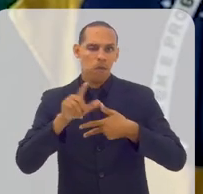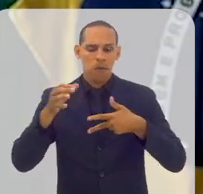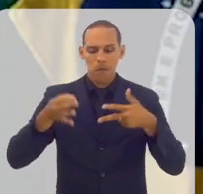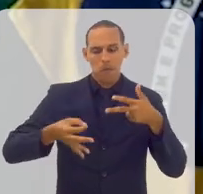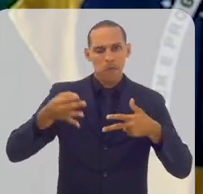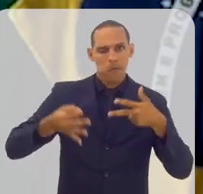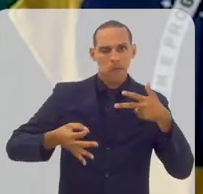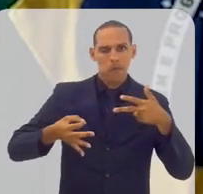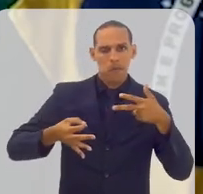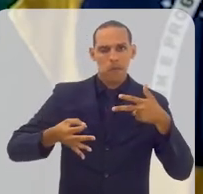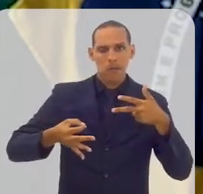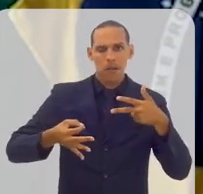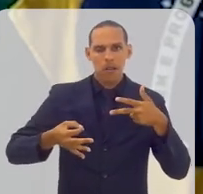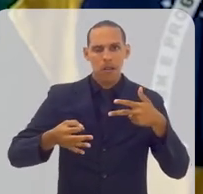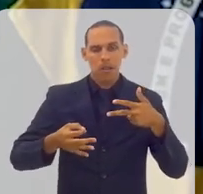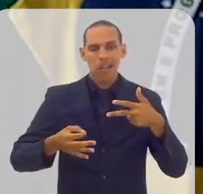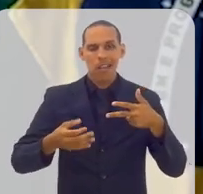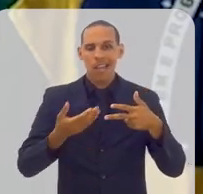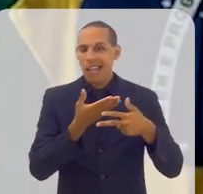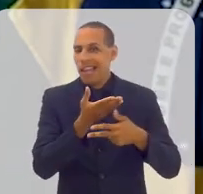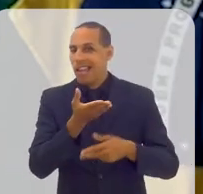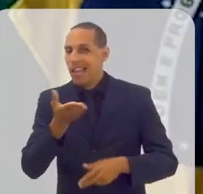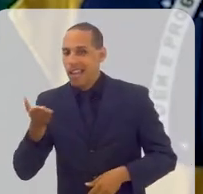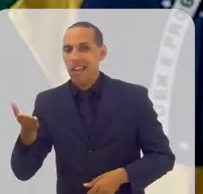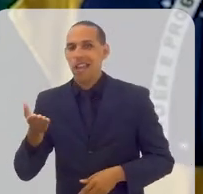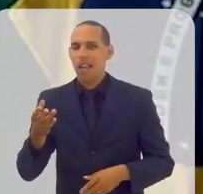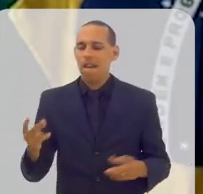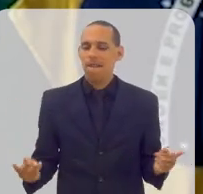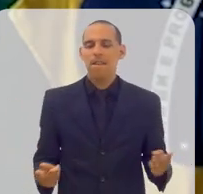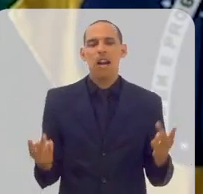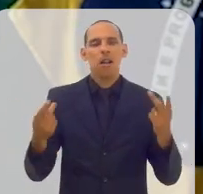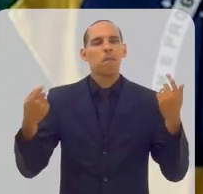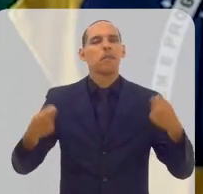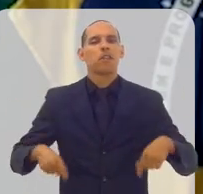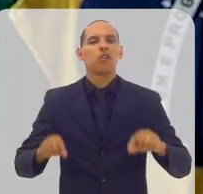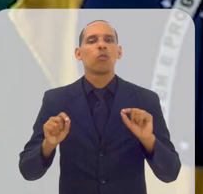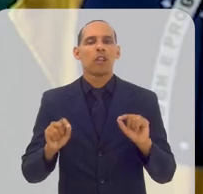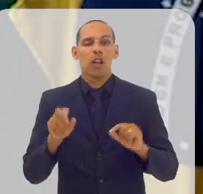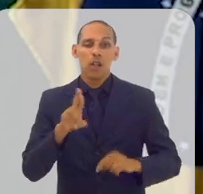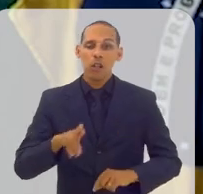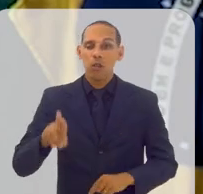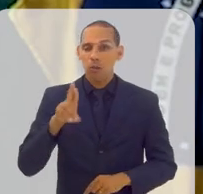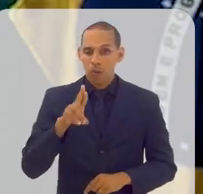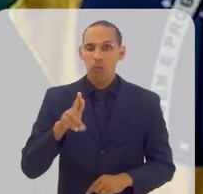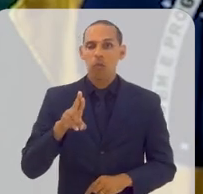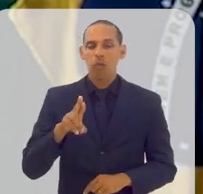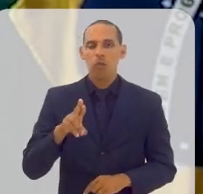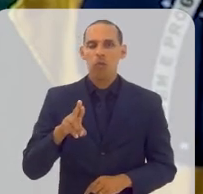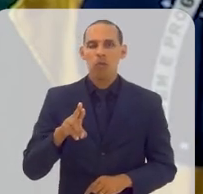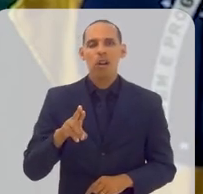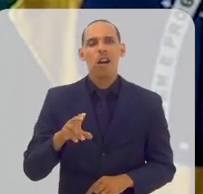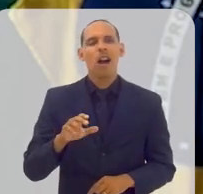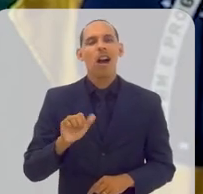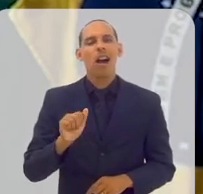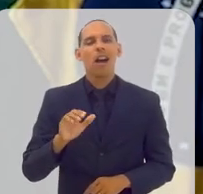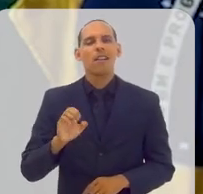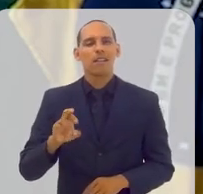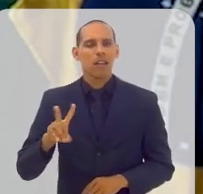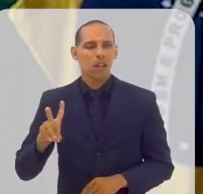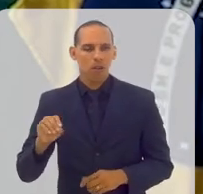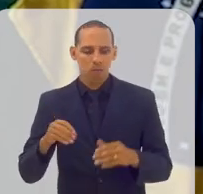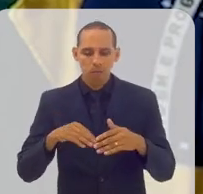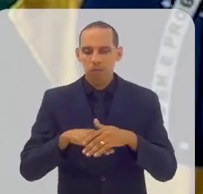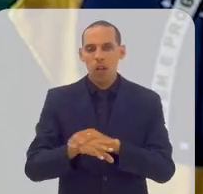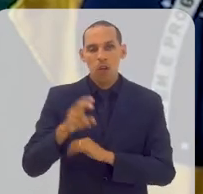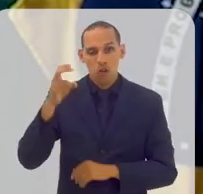legislativa e judicial, deem o devido valor e se utilizem desse acervo cultural